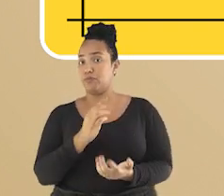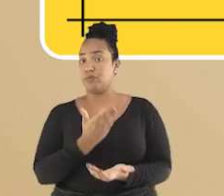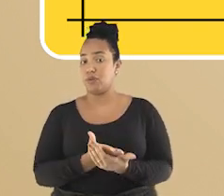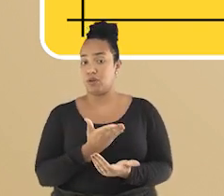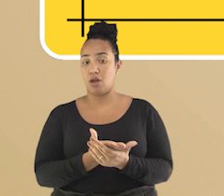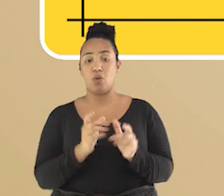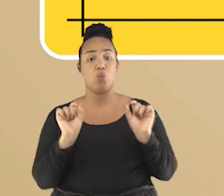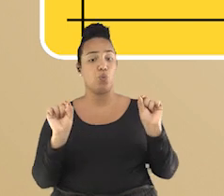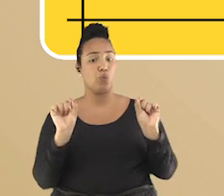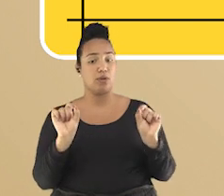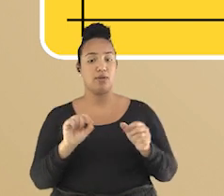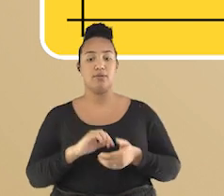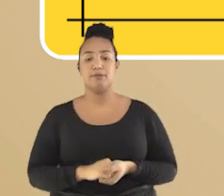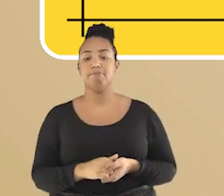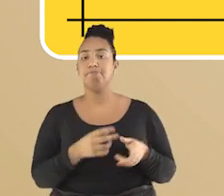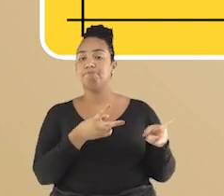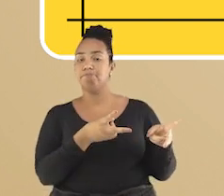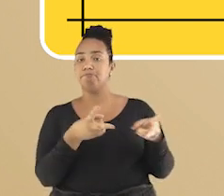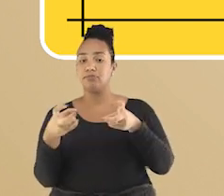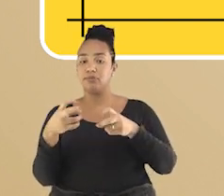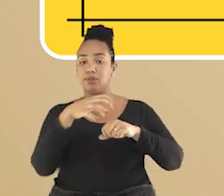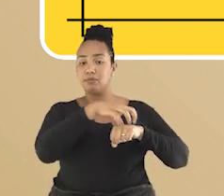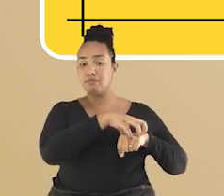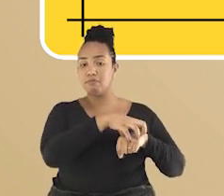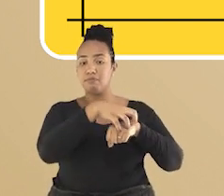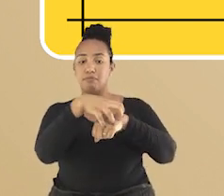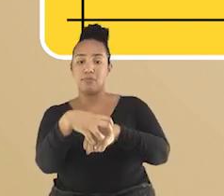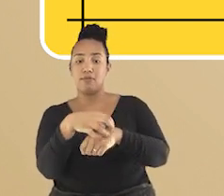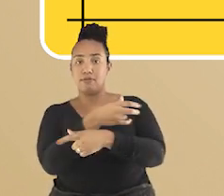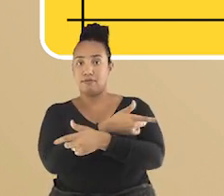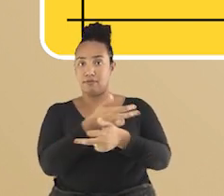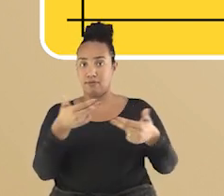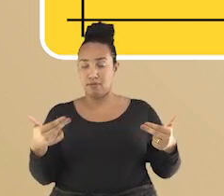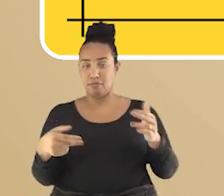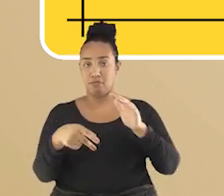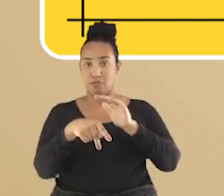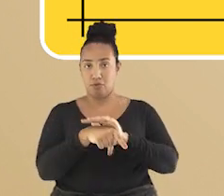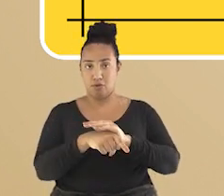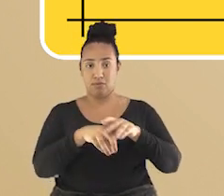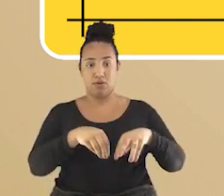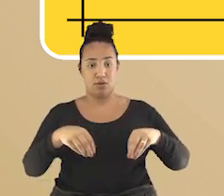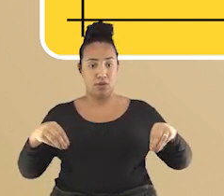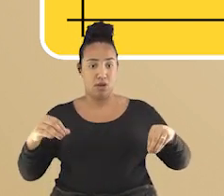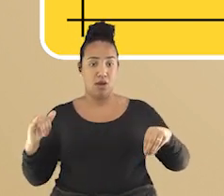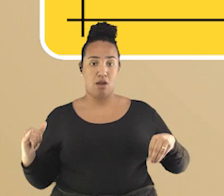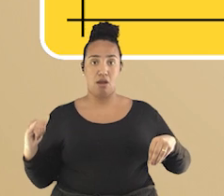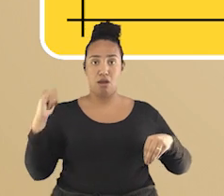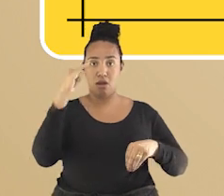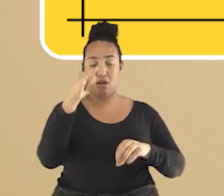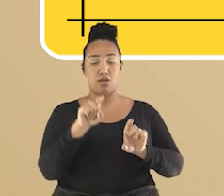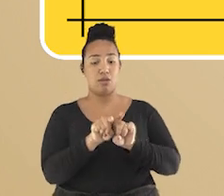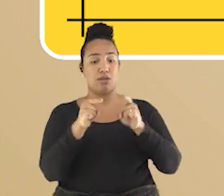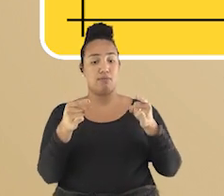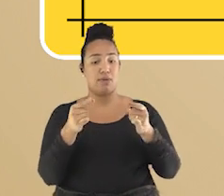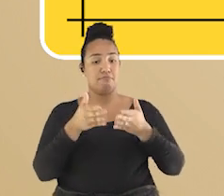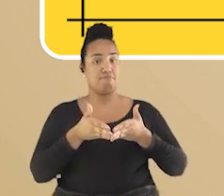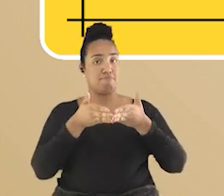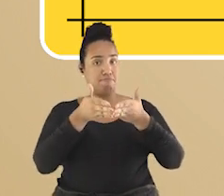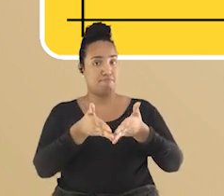aula, compreender os principais meios de transporte terrestres, aéreos e marítimos,